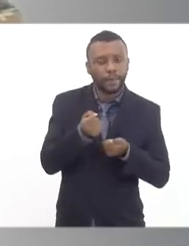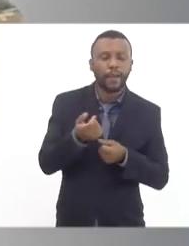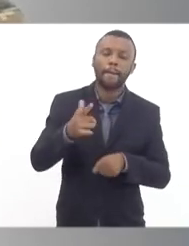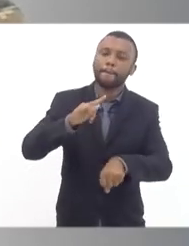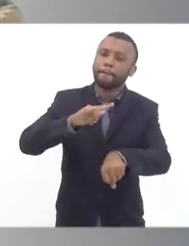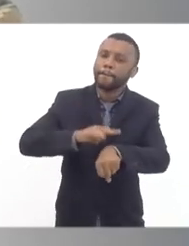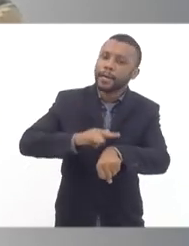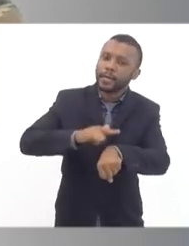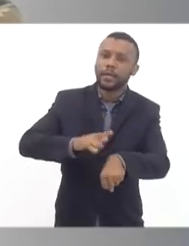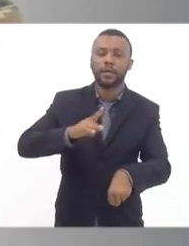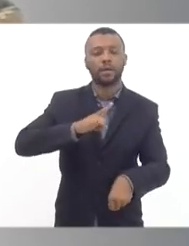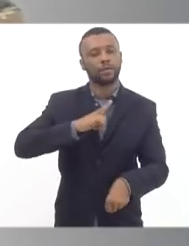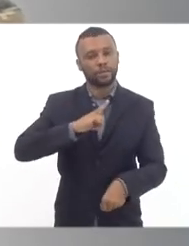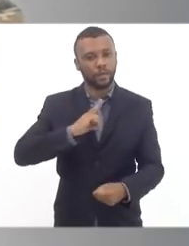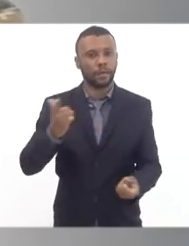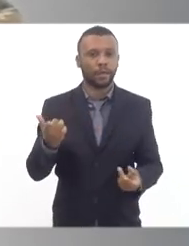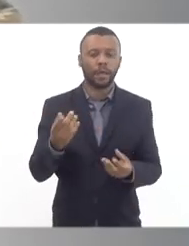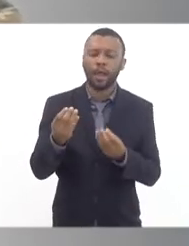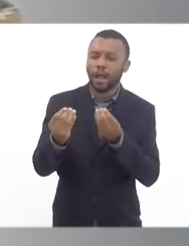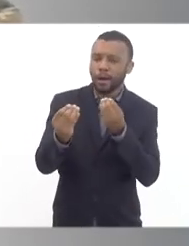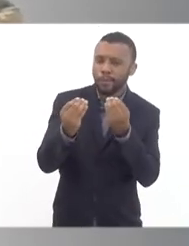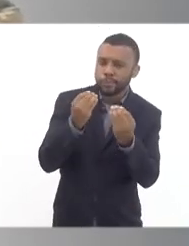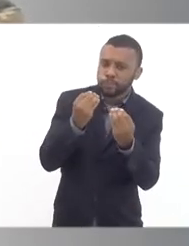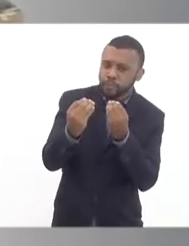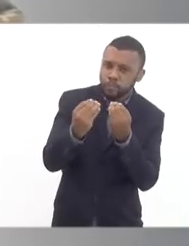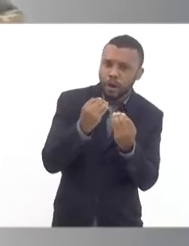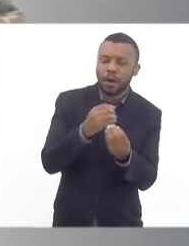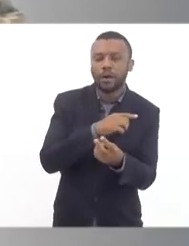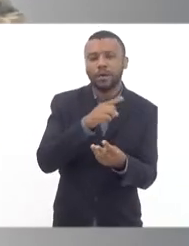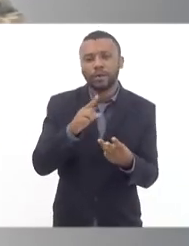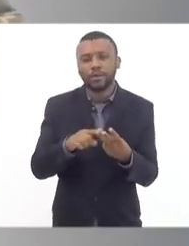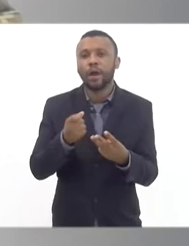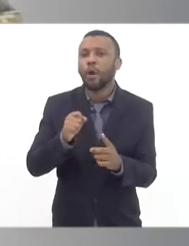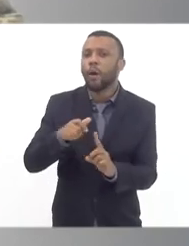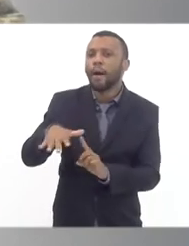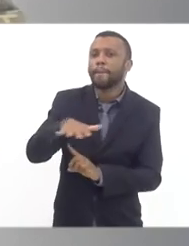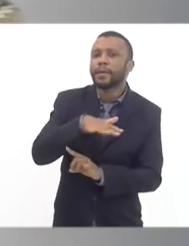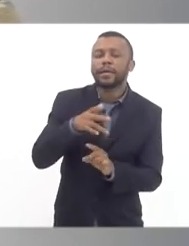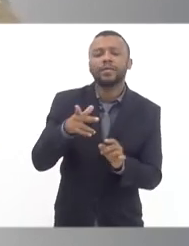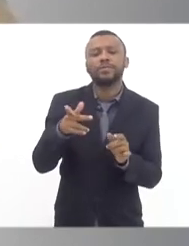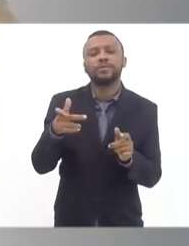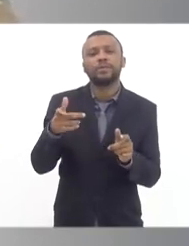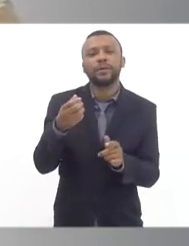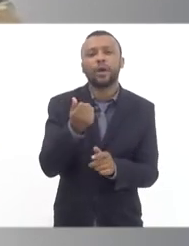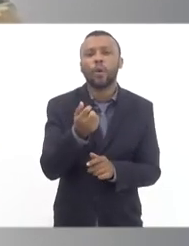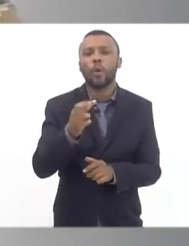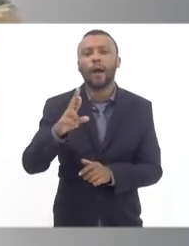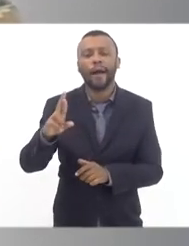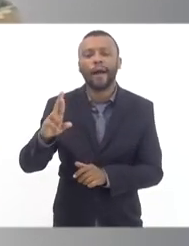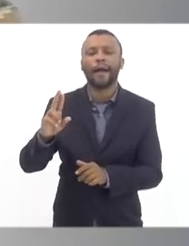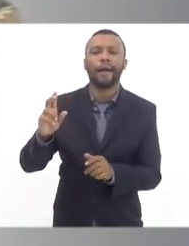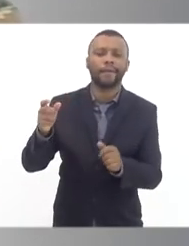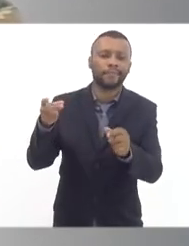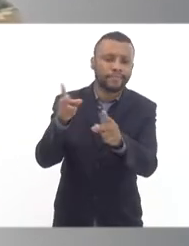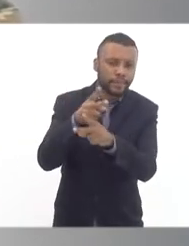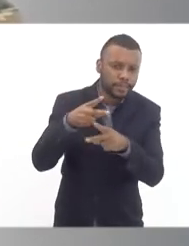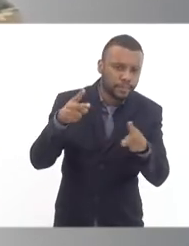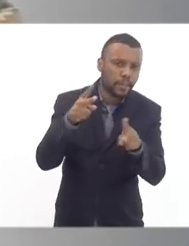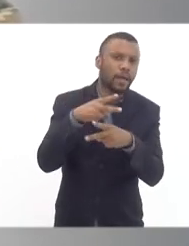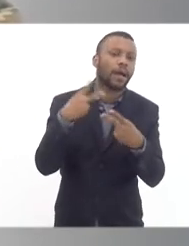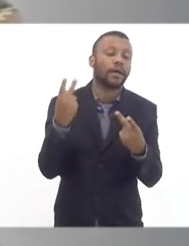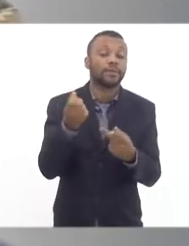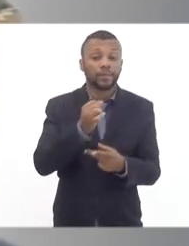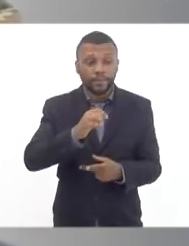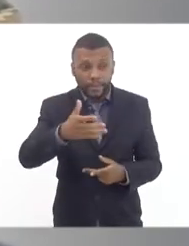Banheiro, com um lanche, um ambiente bem ventilado. Então, assim, os professores, diretores, quiserem levar